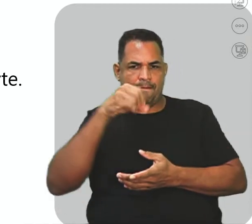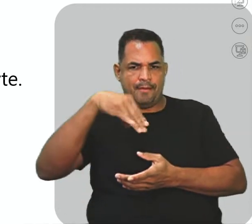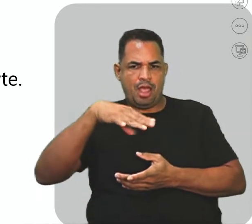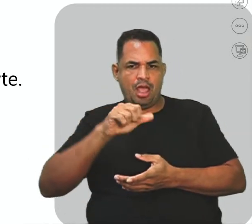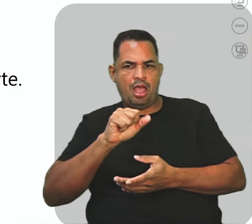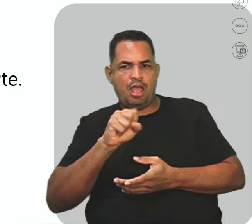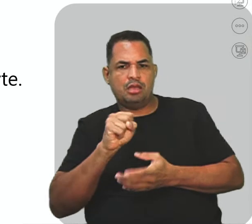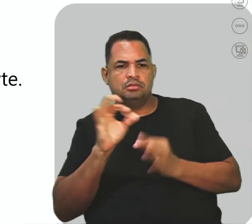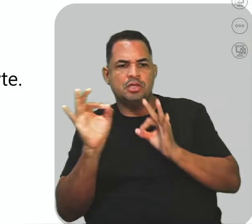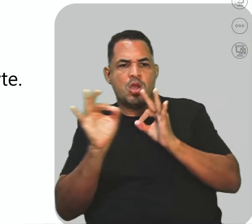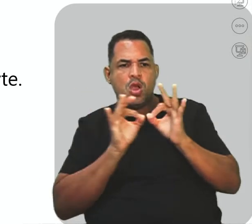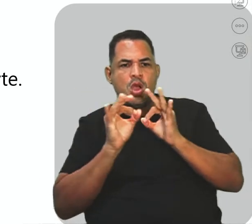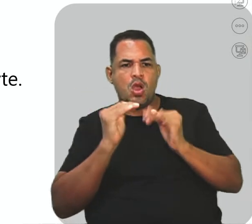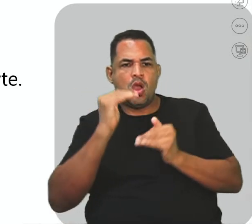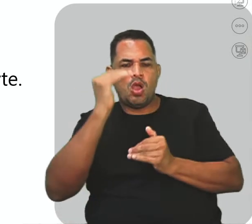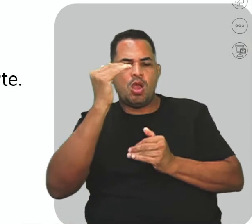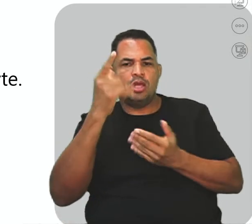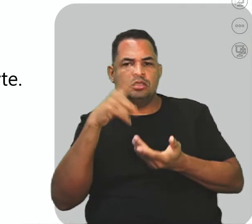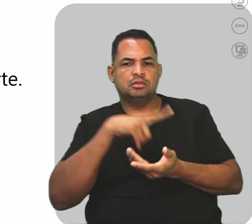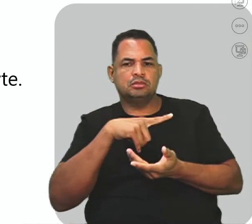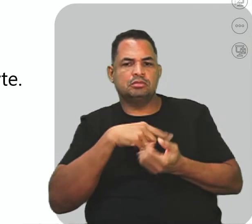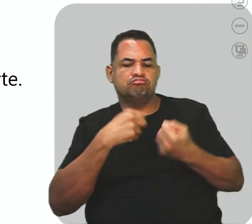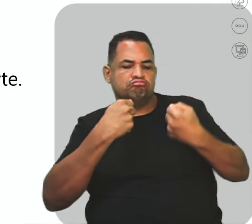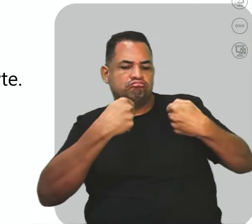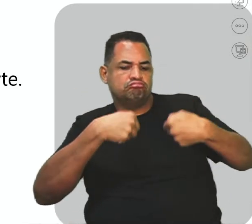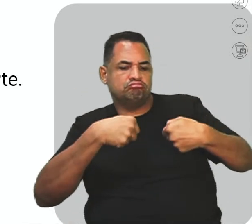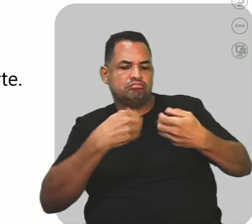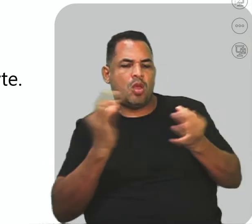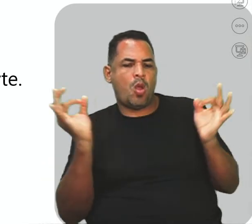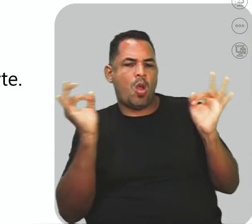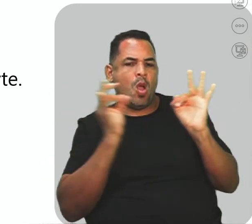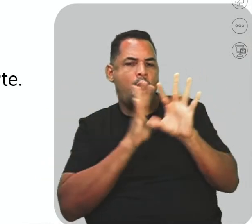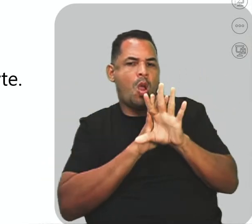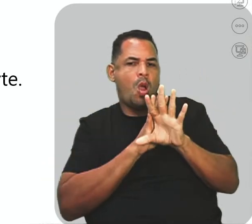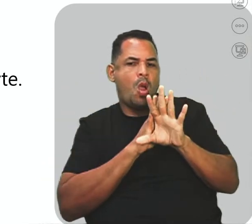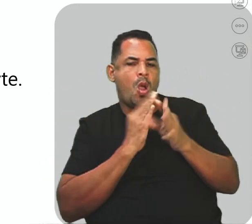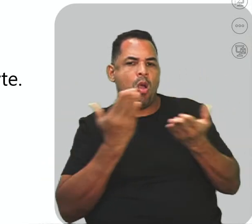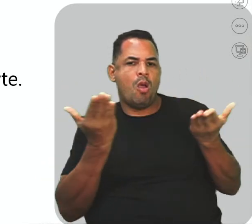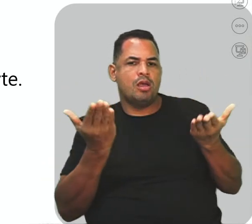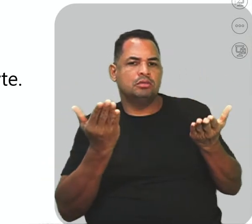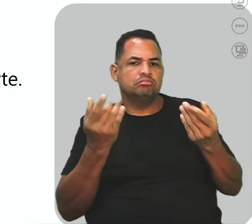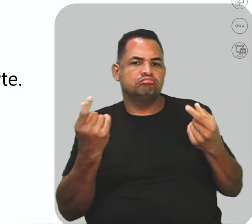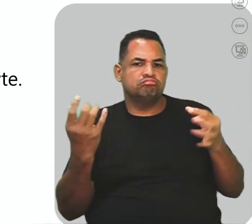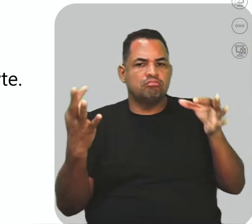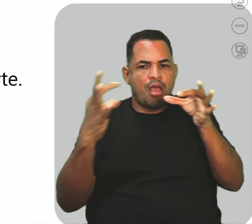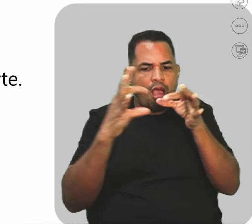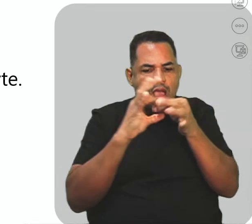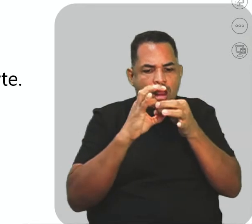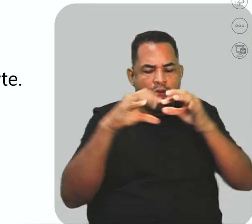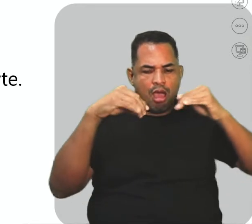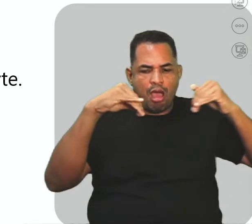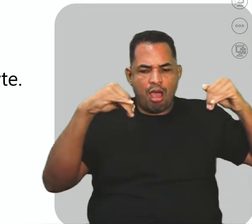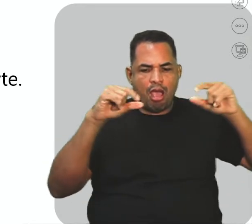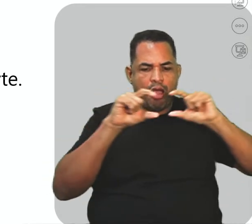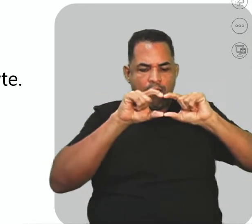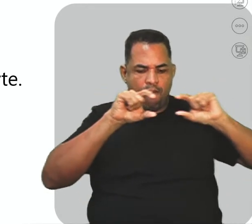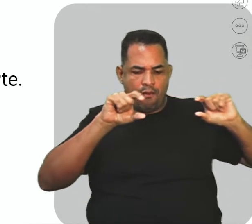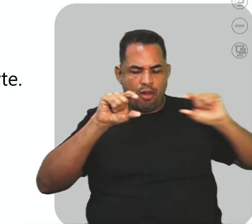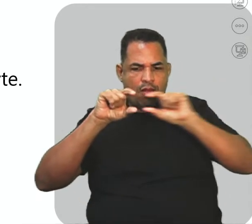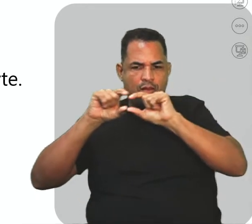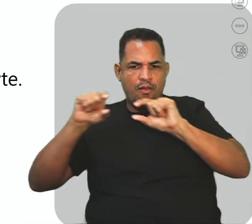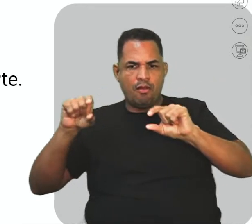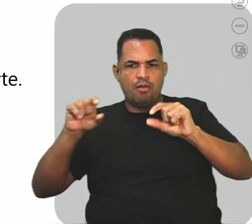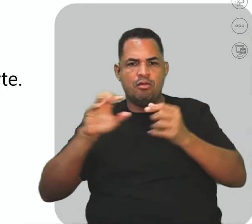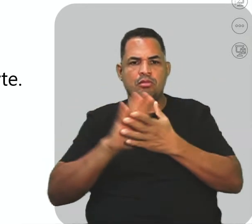na construção acima, é possível concluir que, além de ligar duas partes da frase,